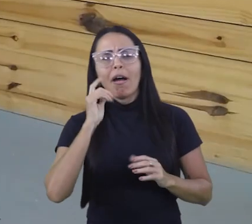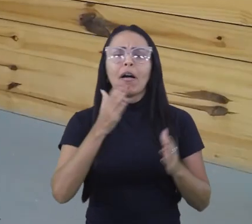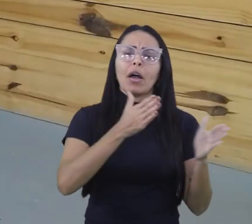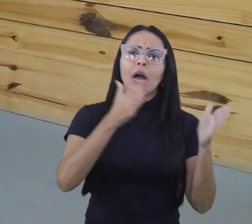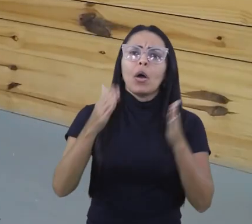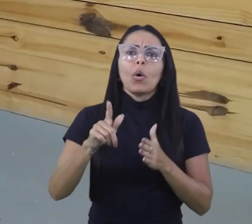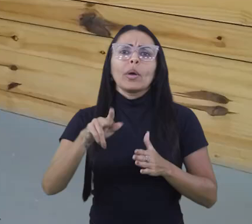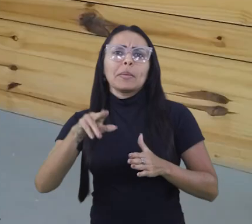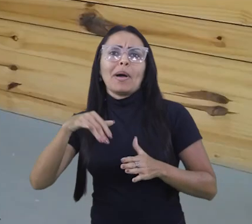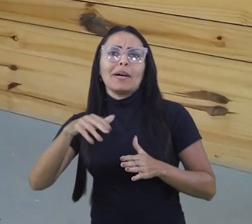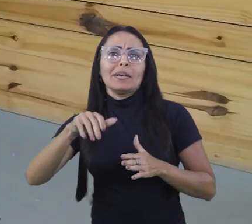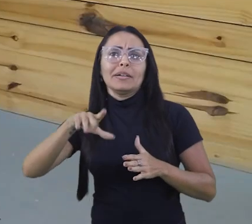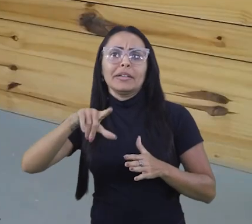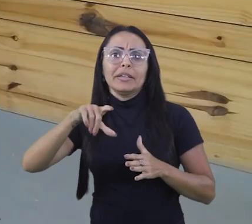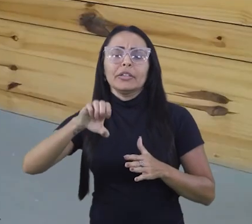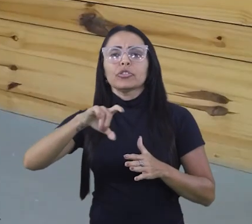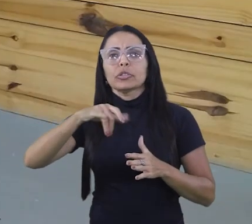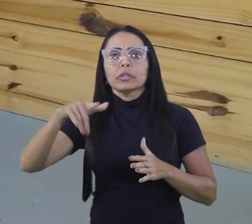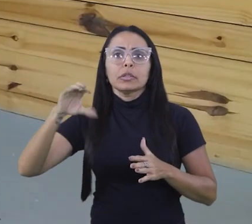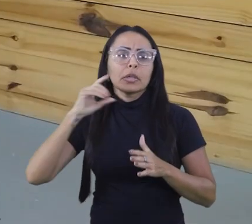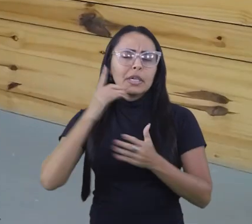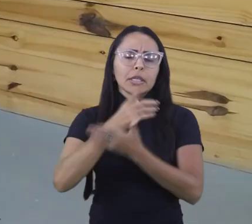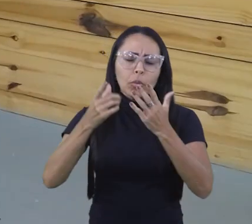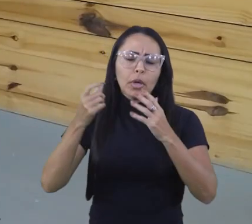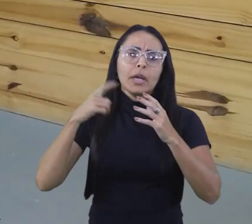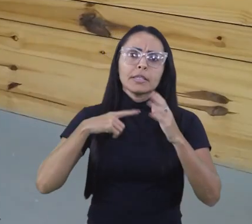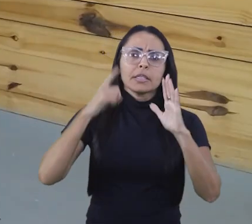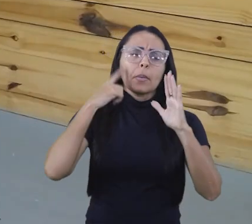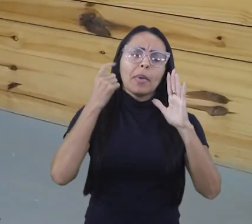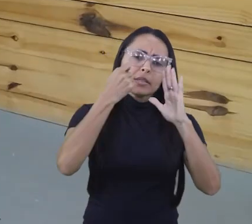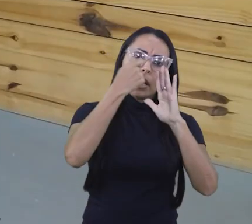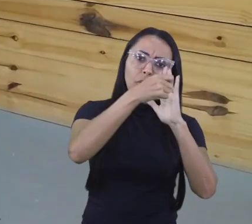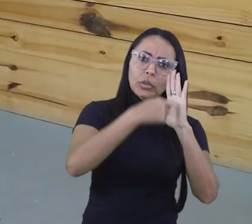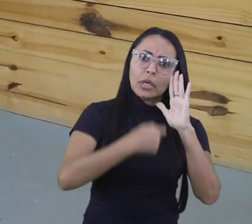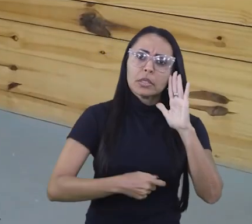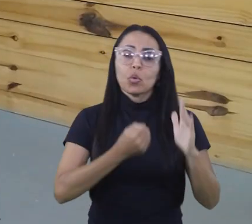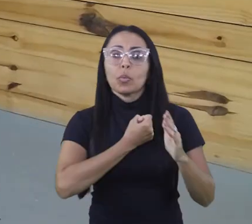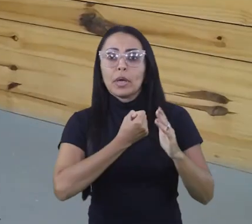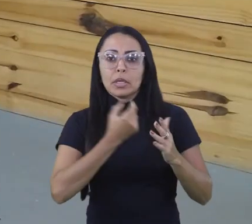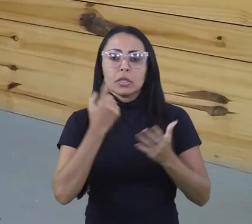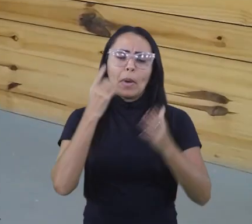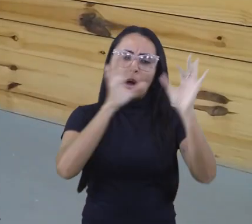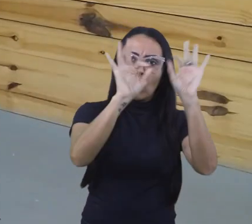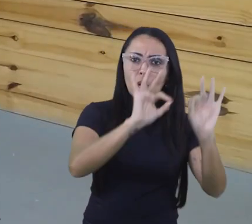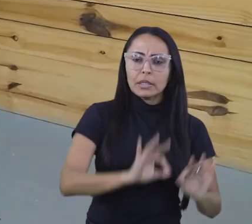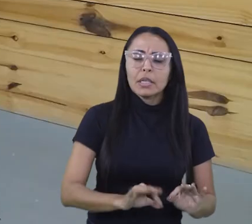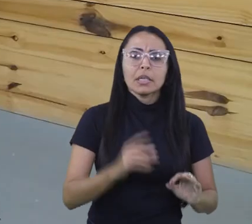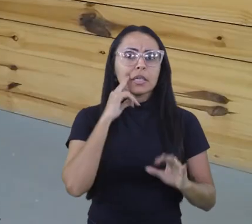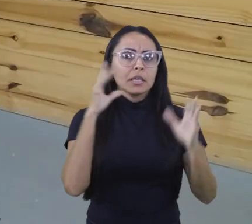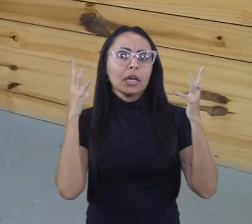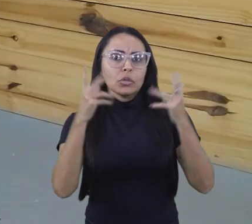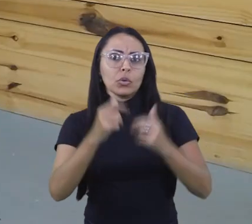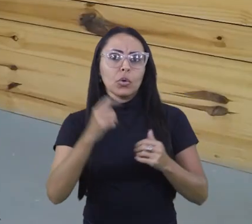vai fazendo essa diferenciação porque existe também essa notação, né, essa numeração de autor para organizar